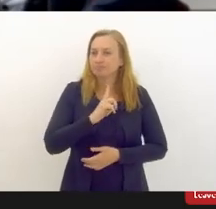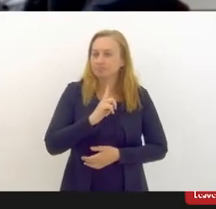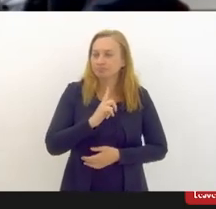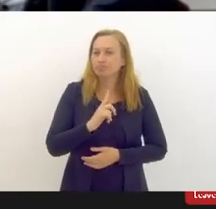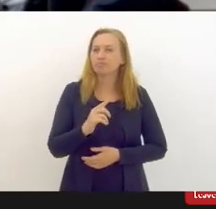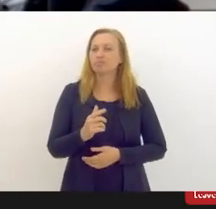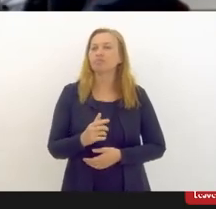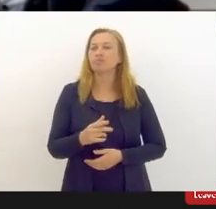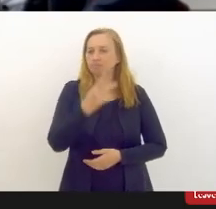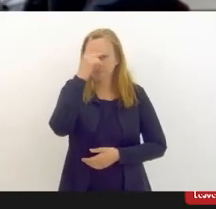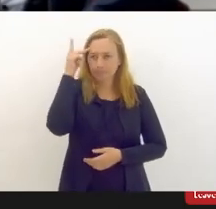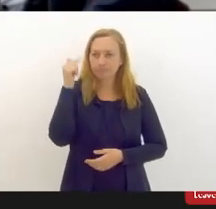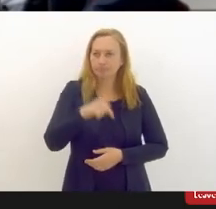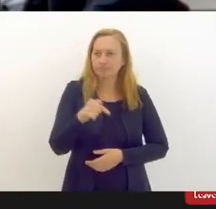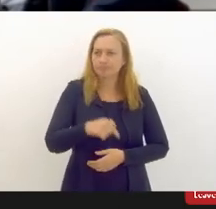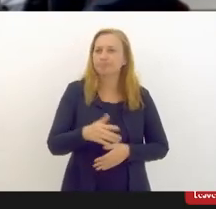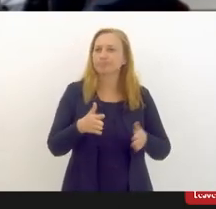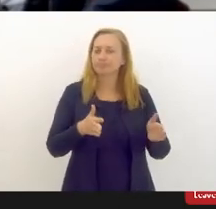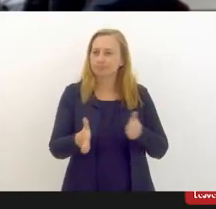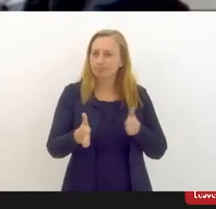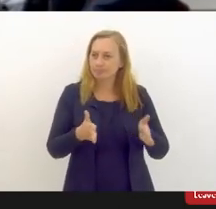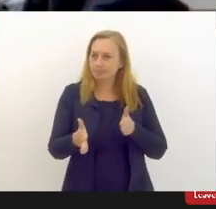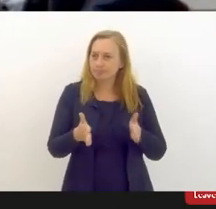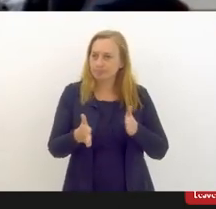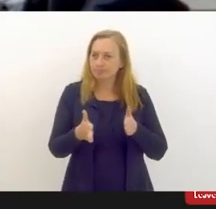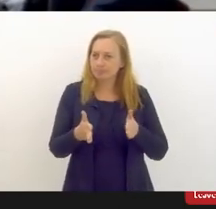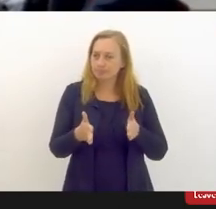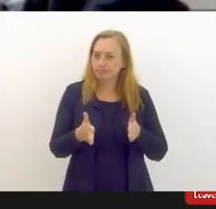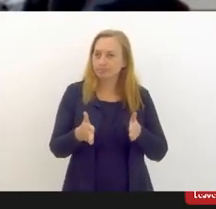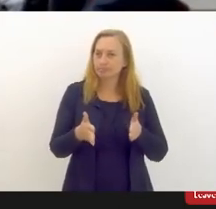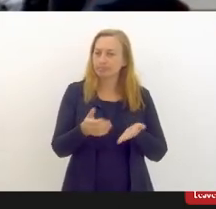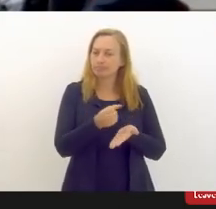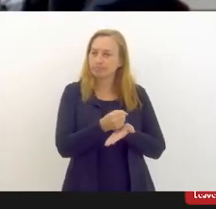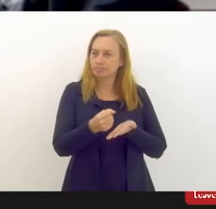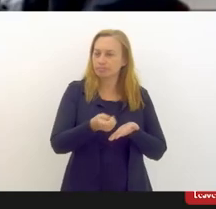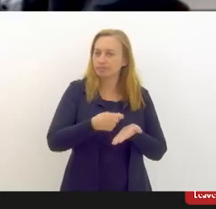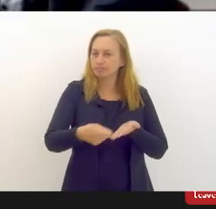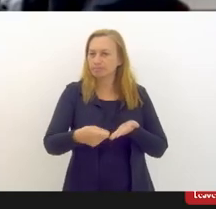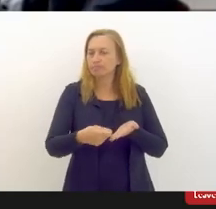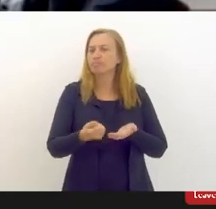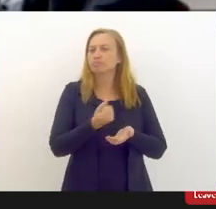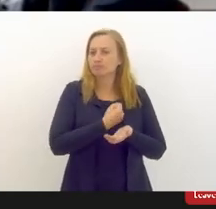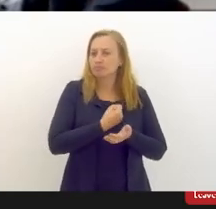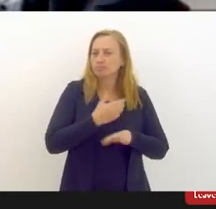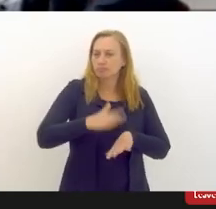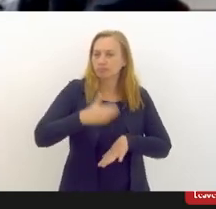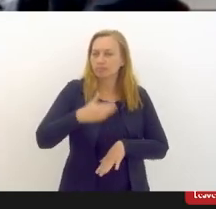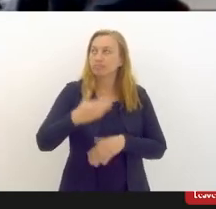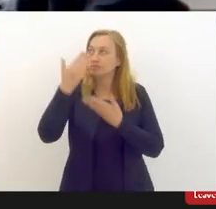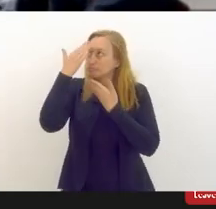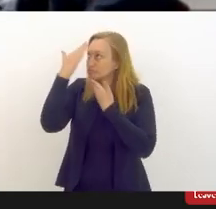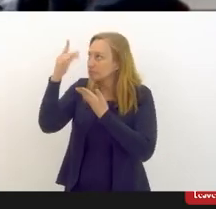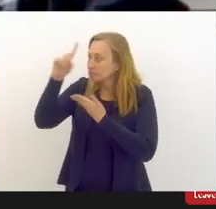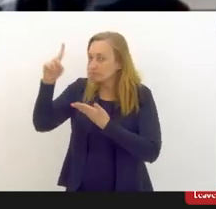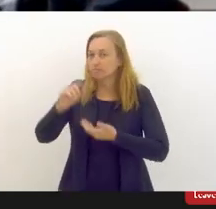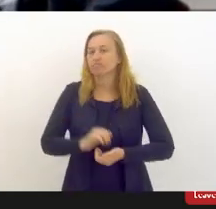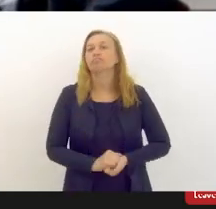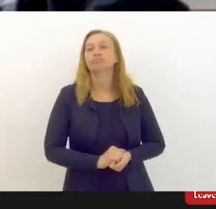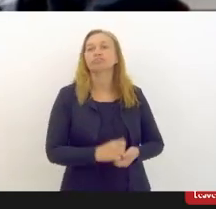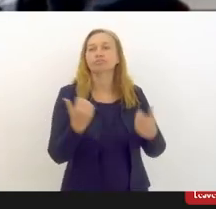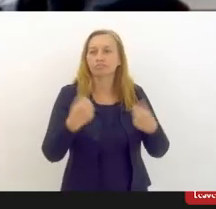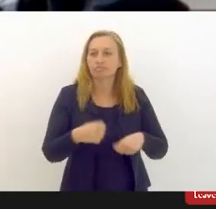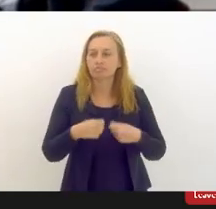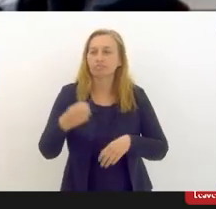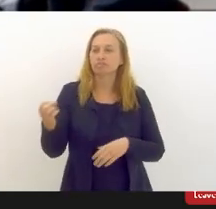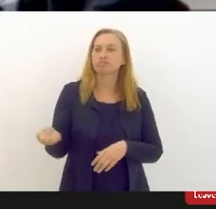ainda temos pessoas aqui em fase de processo admissional que pode aumentar esse número aqui, se Deus quiser, a gente consegue, sem a necessidade de uma